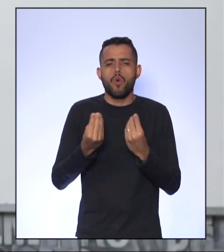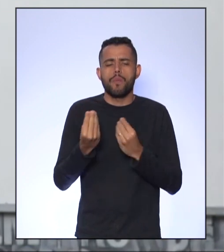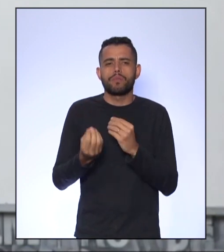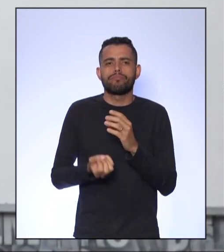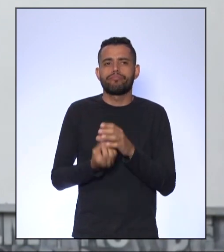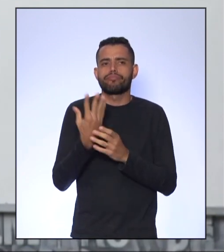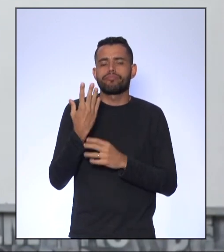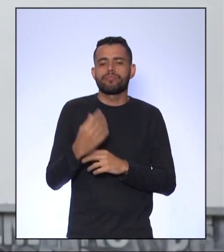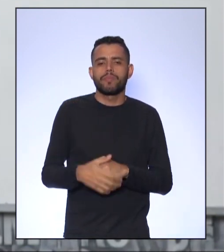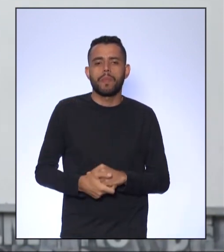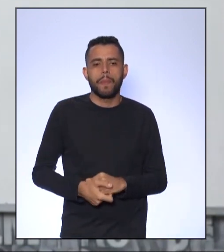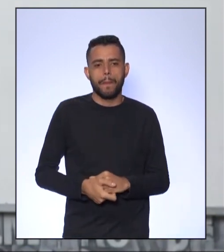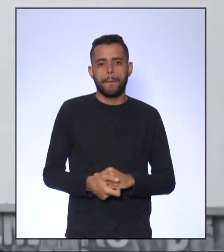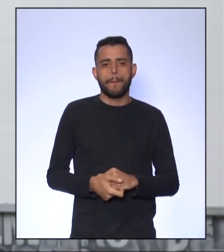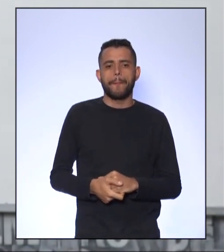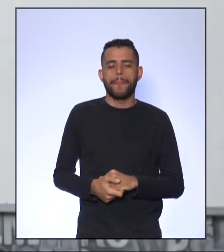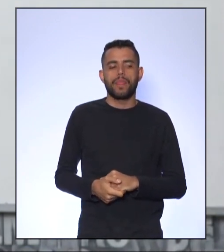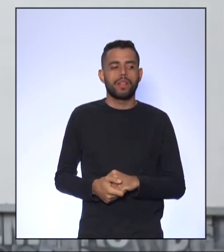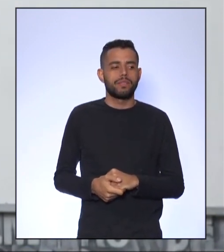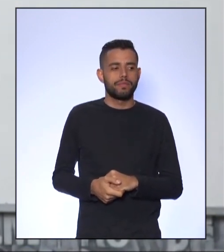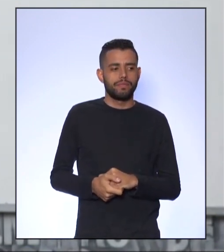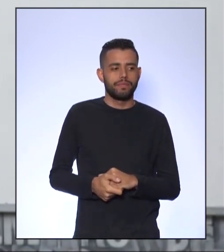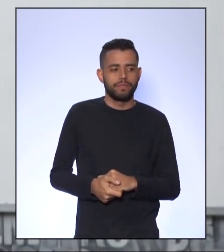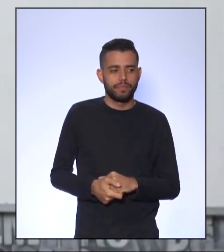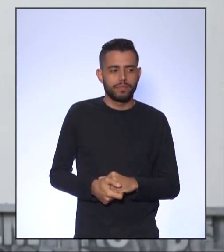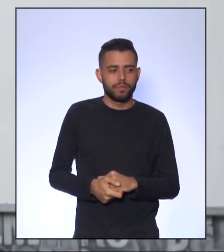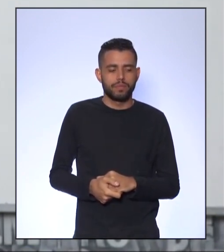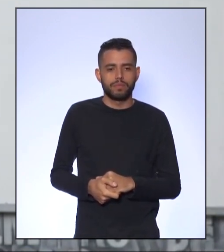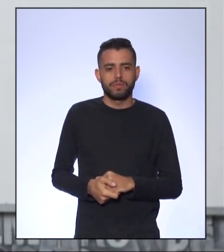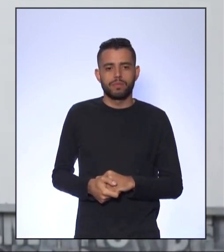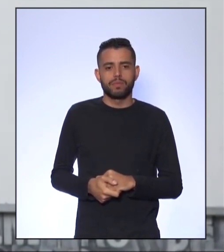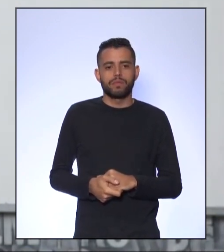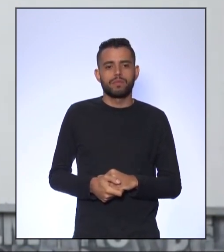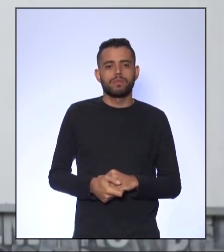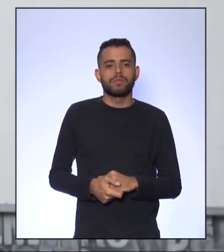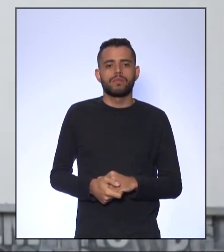acontece entre os séculos